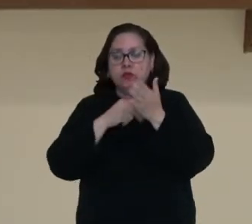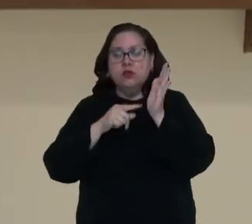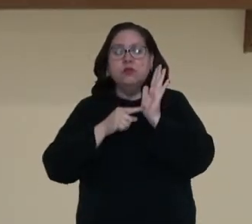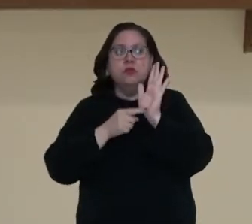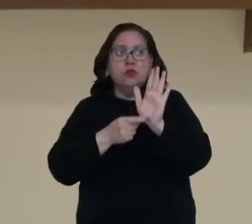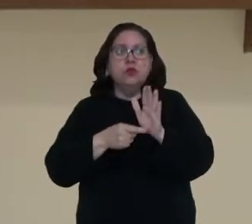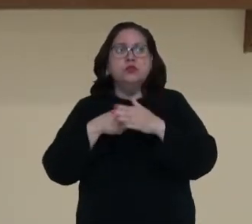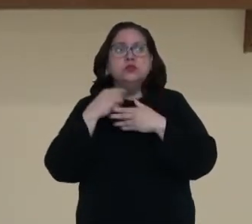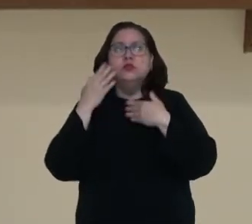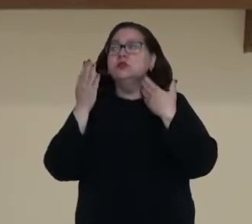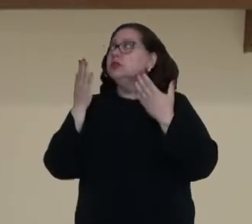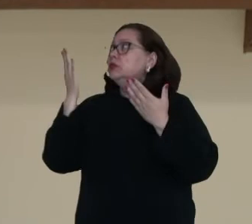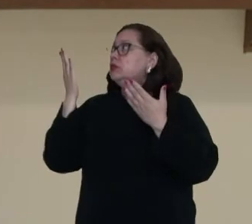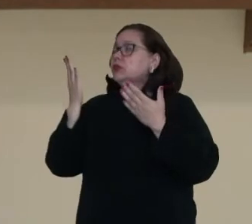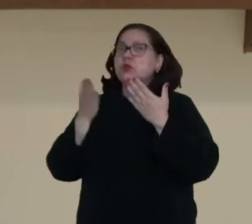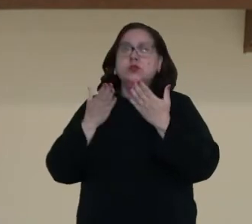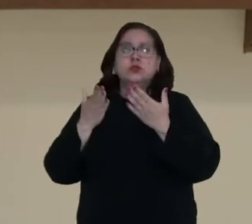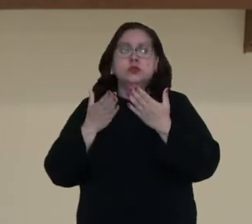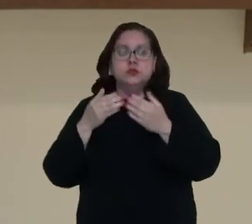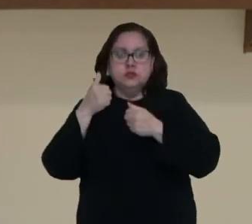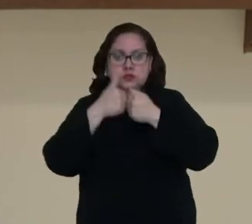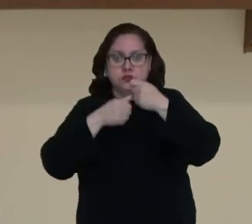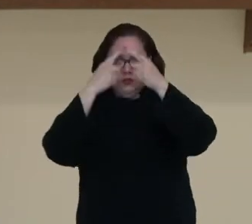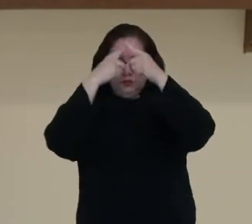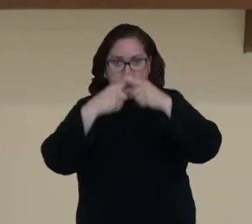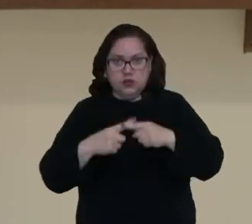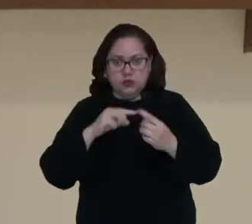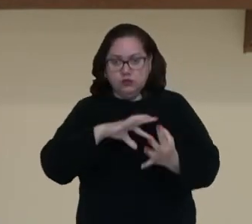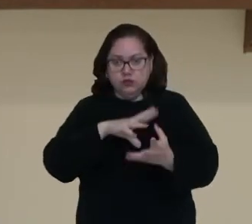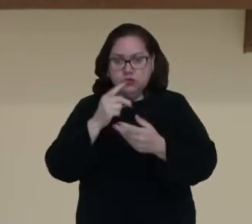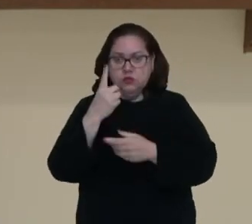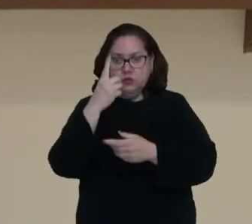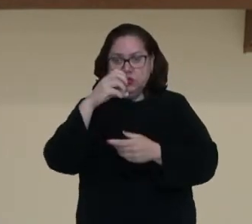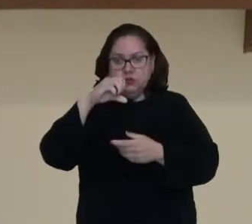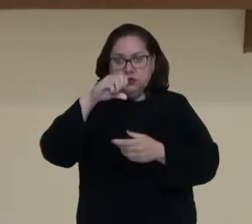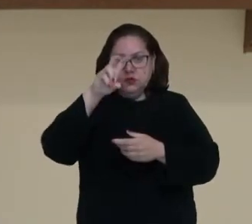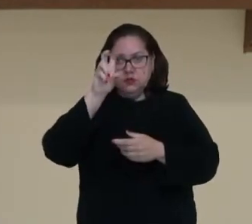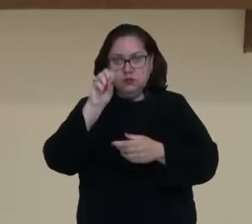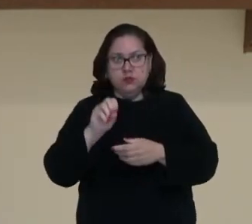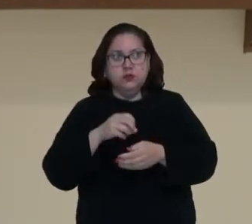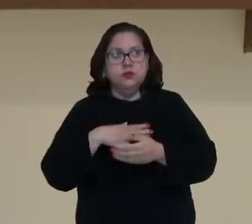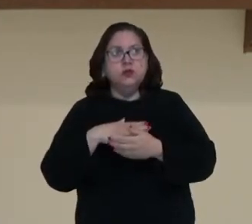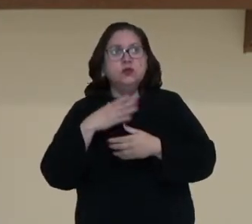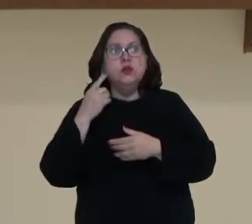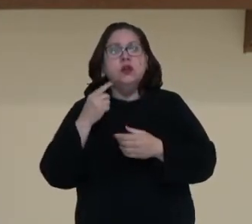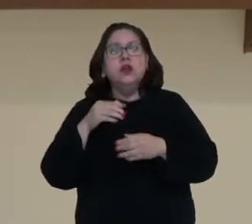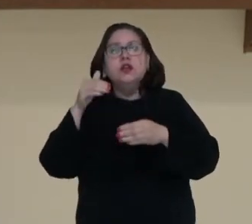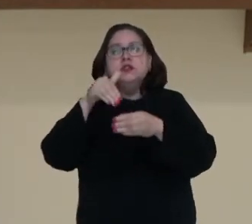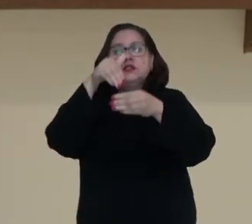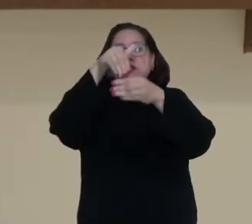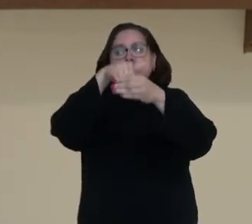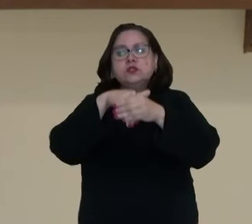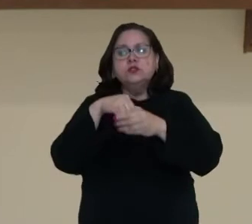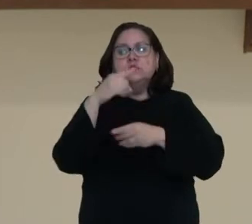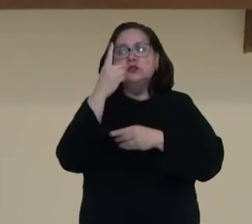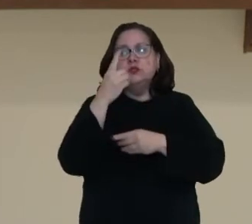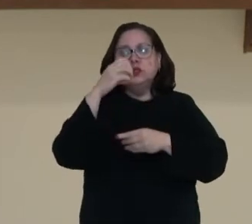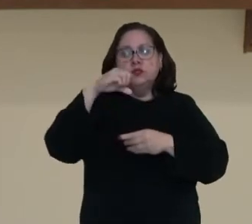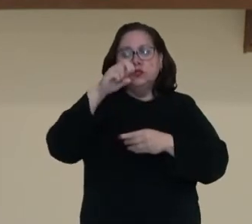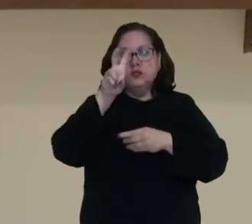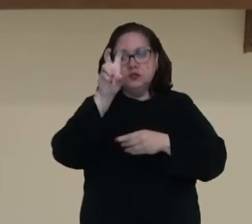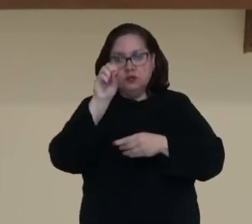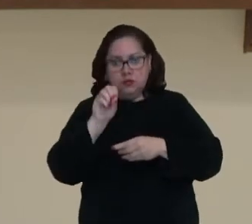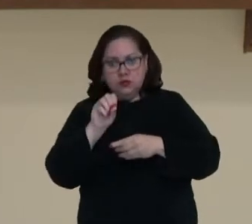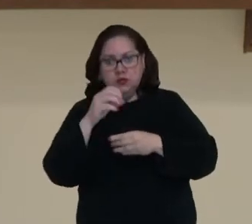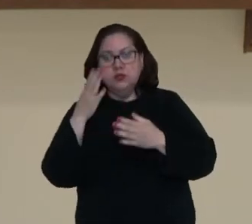mostra, então, sobre esse Campeonato Mundial em 1950. As eleições de